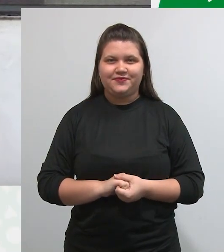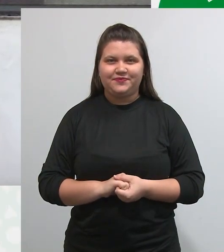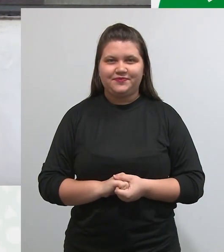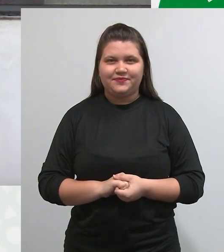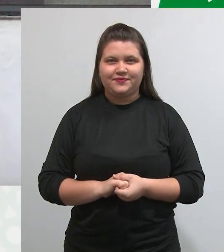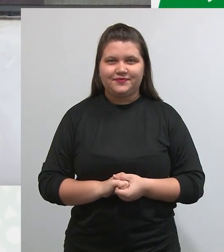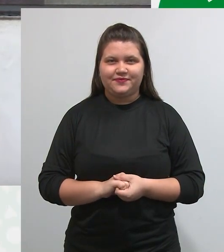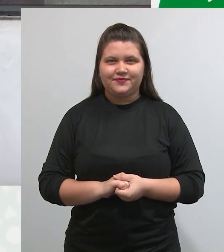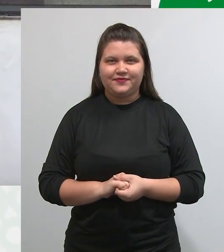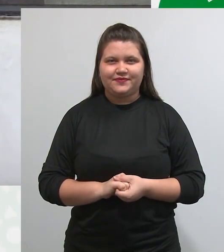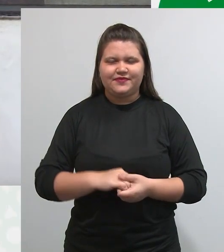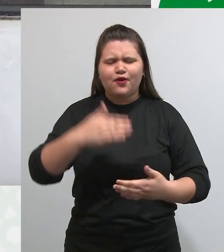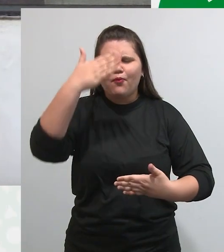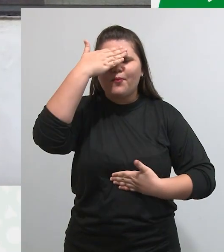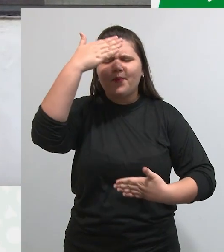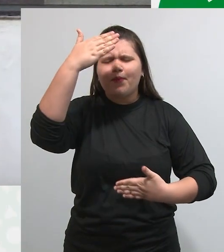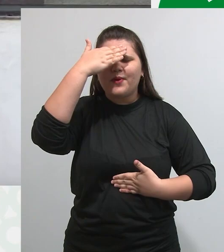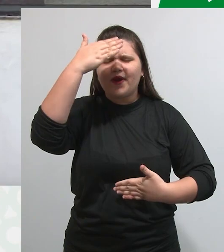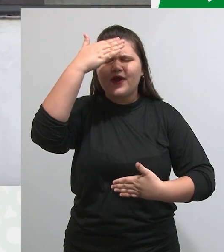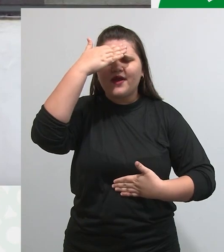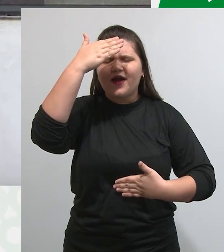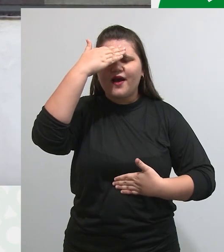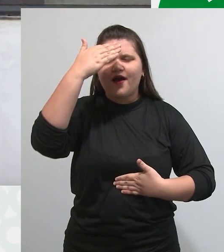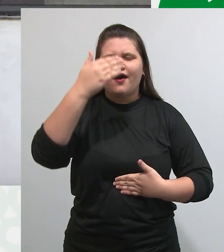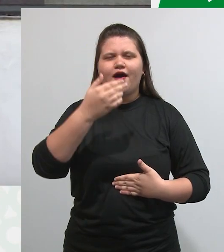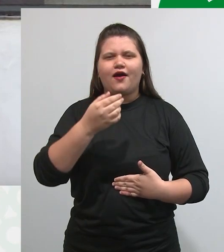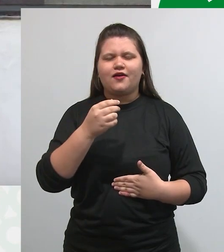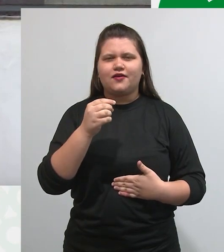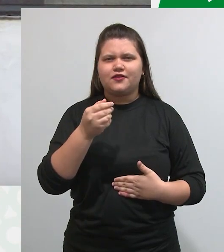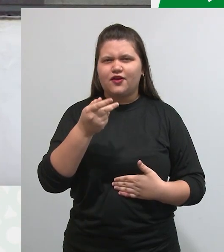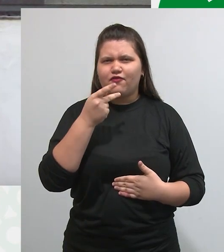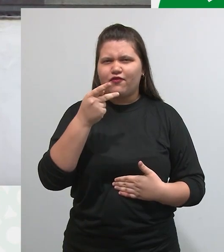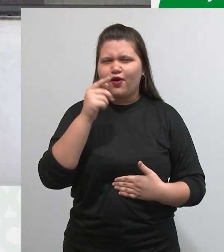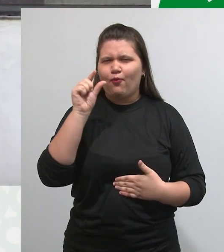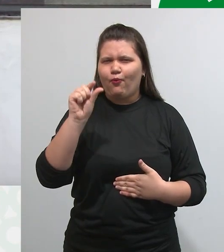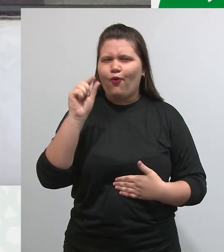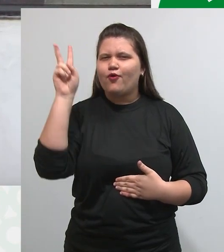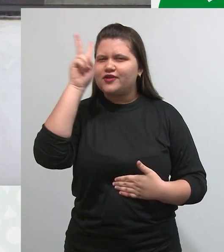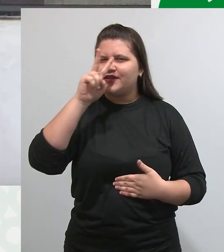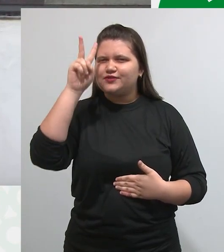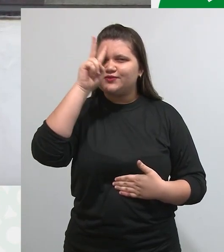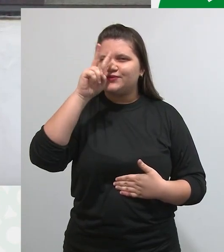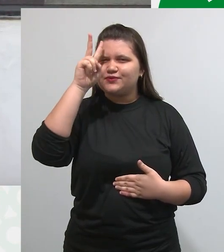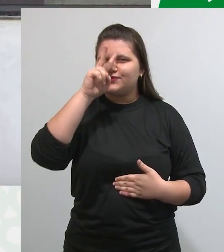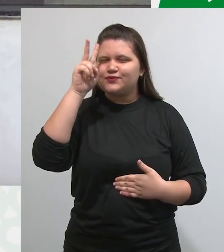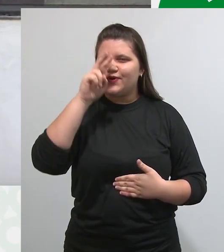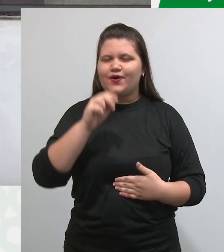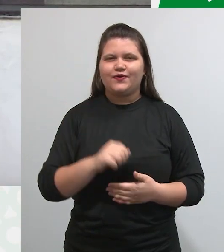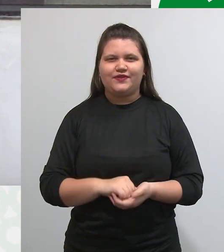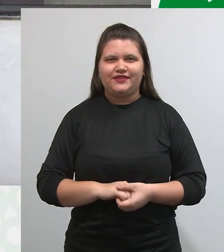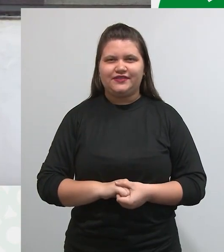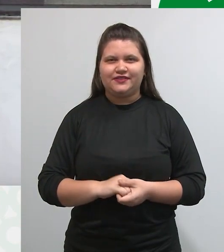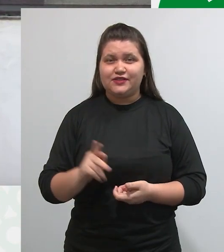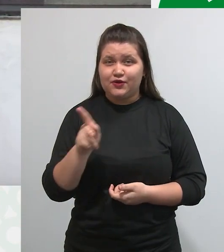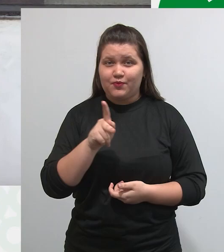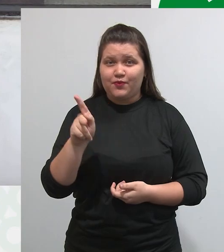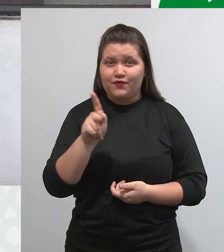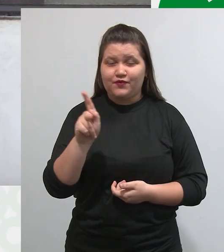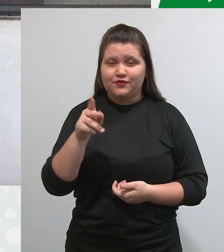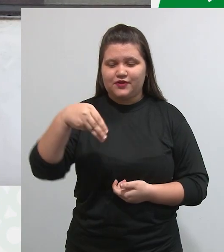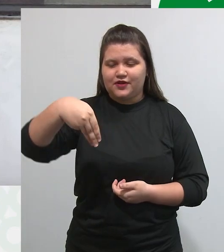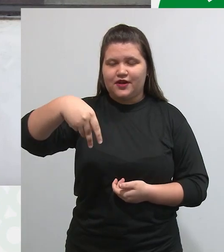mim, Anabela, é um prazer estar aqui falando um pouquinho da minha história para vocês. Sou a professora Marinalva Alves